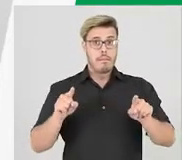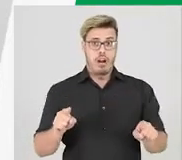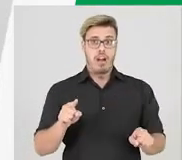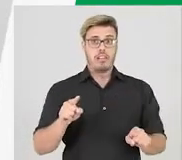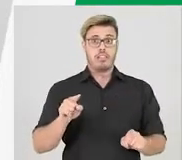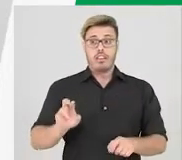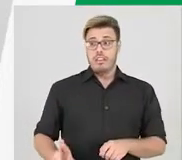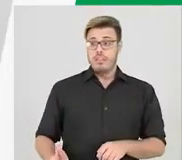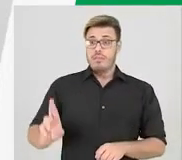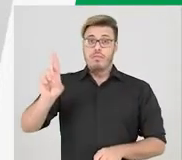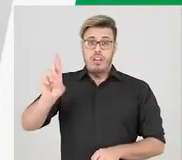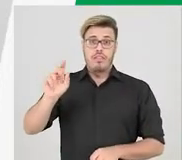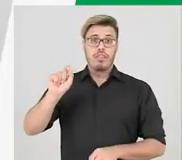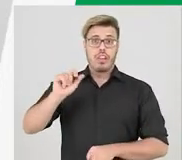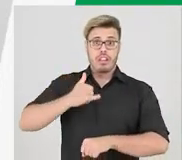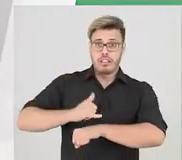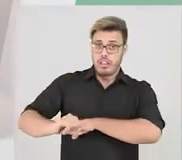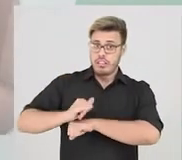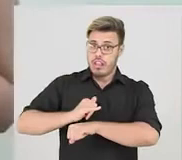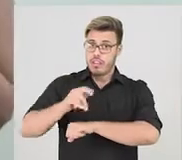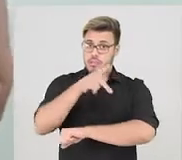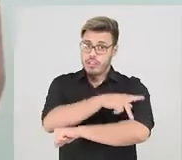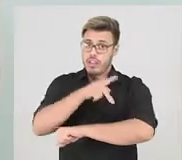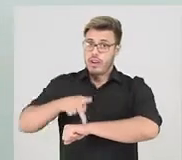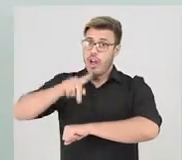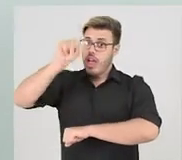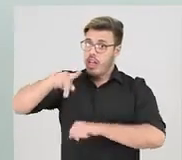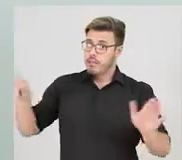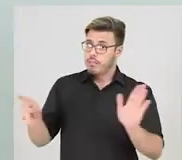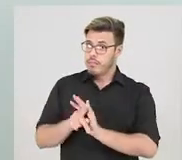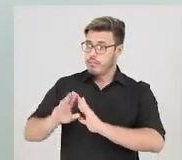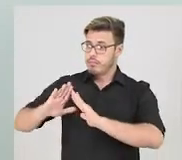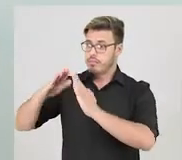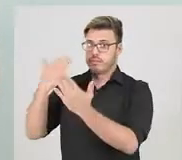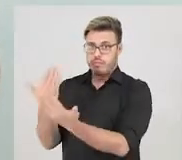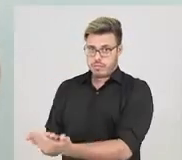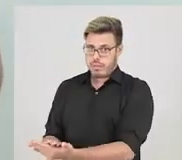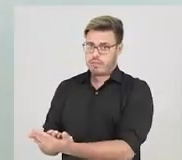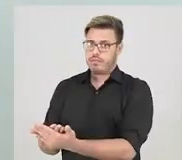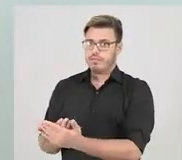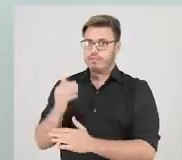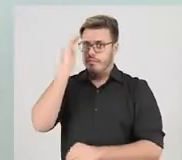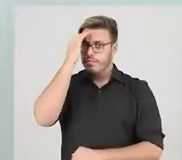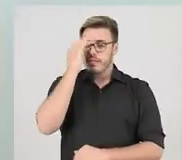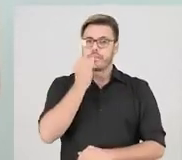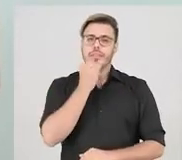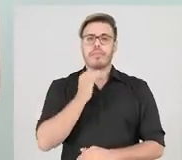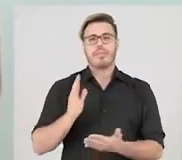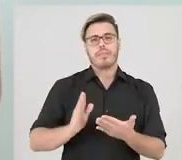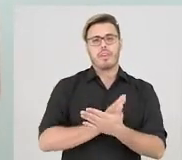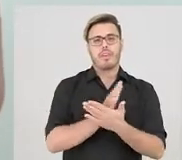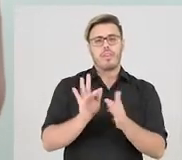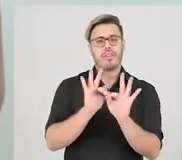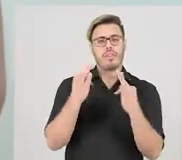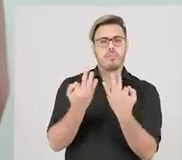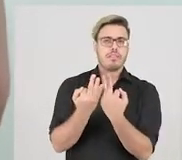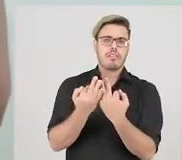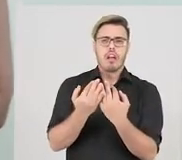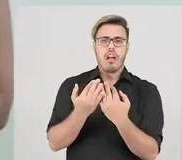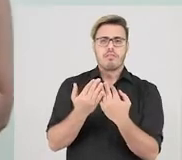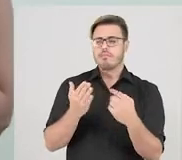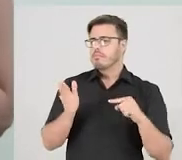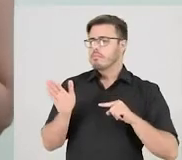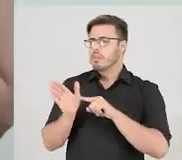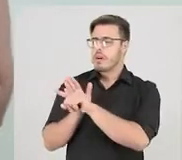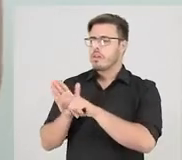escolar. Aqui é um ponto interessante. Algumas famílias questionam-se, mas eu não conheço o plano educacional individualizado